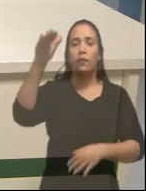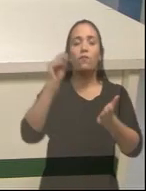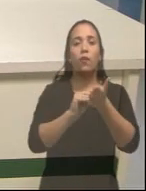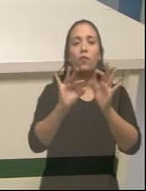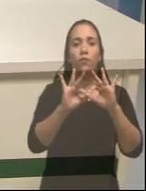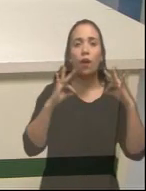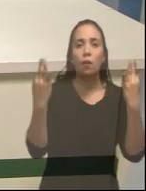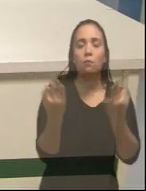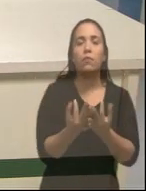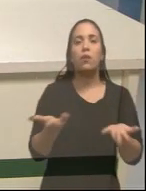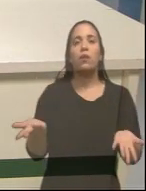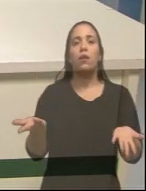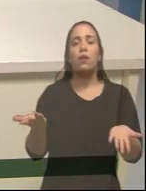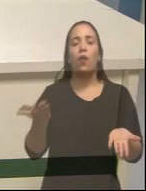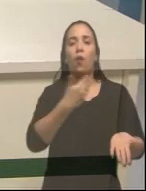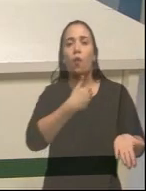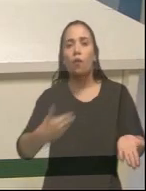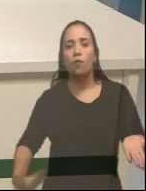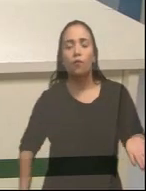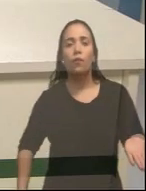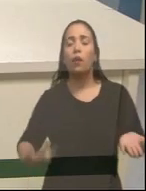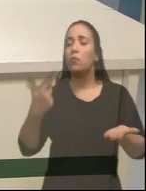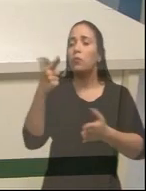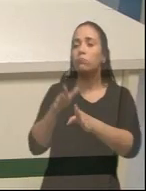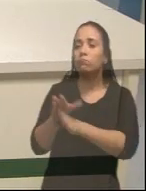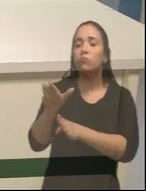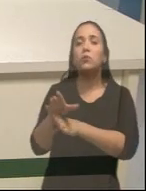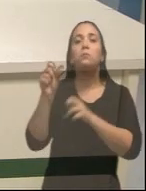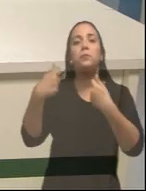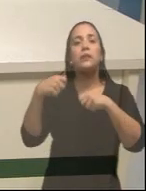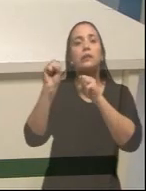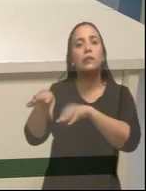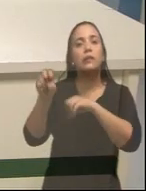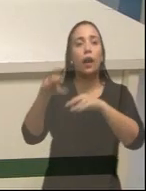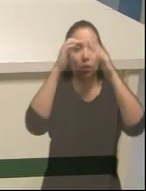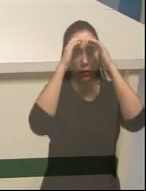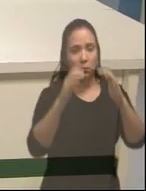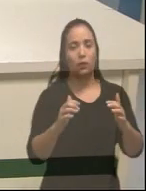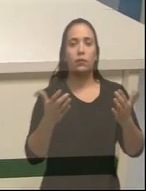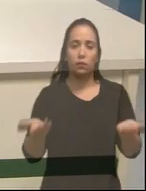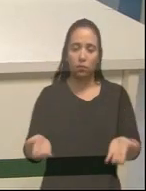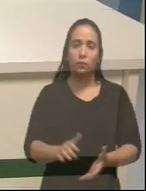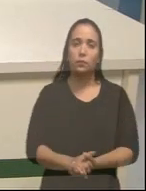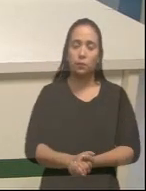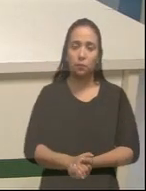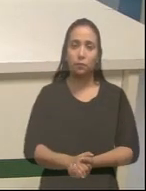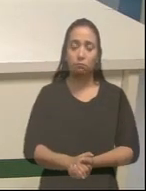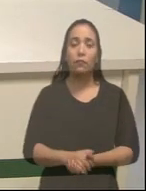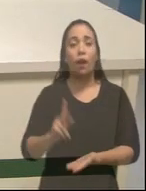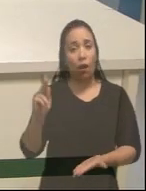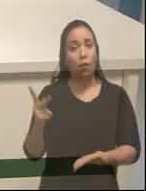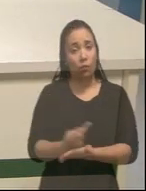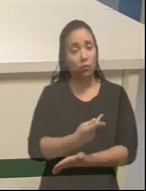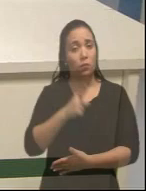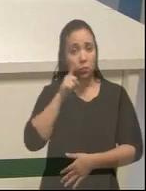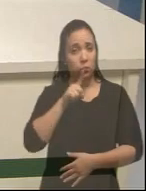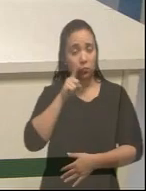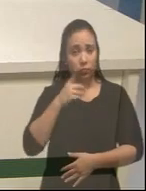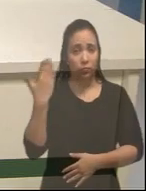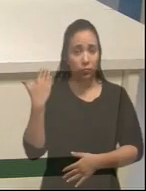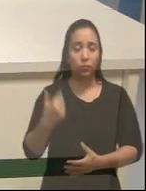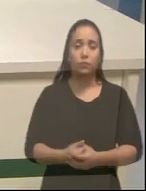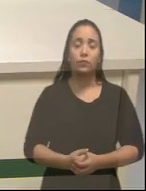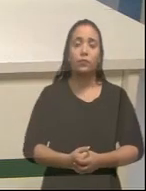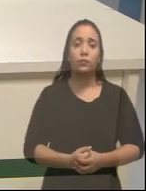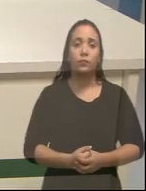e pelo Estado. Qualquer respeito à vida, qualquer respeito à cidadania. Abandonado pela família e pelo Estado. Isso aconteceu agora. Aqui. Carlos